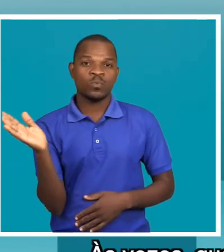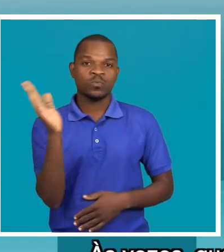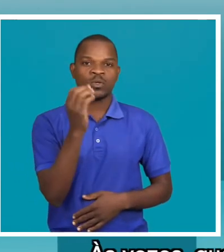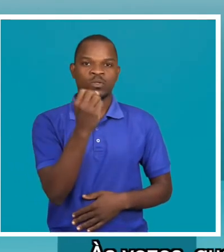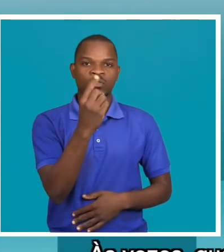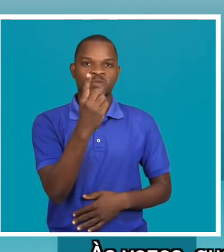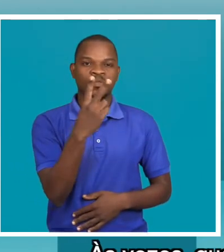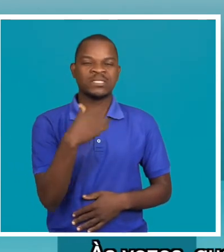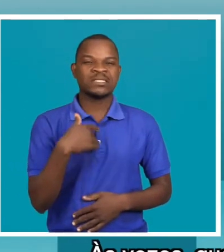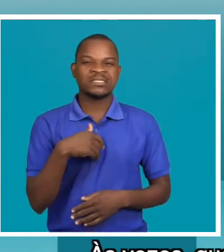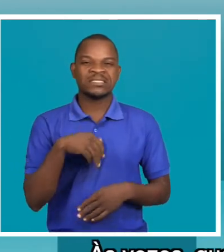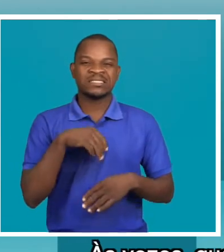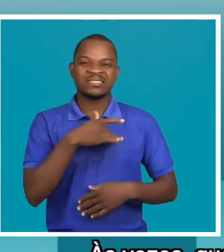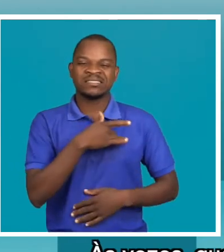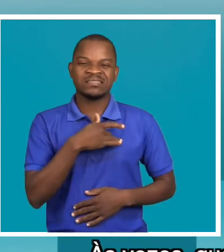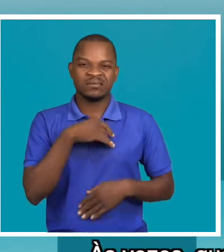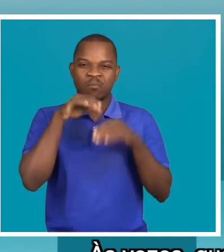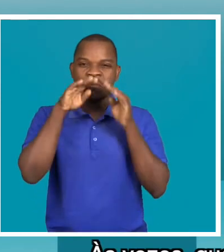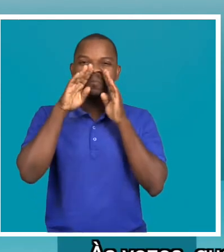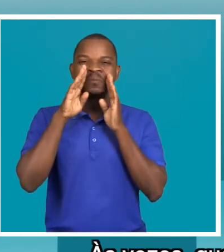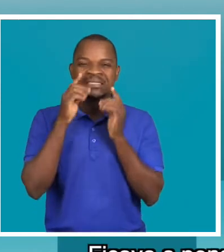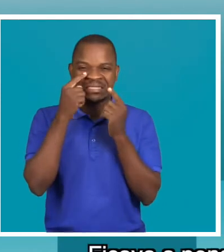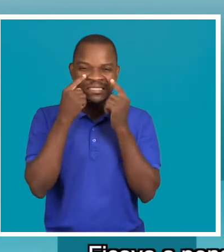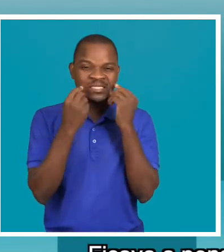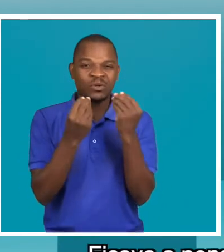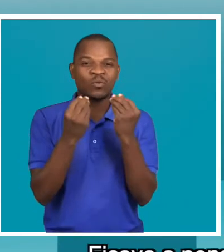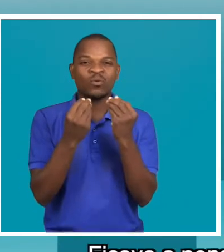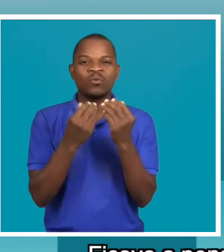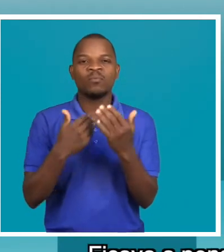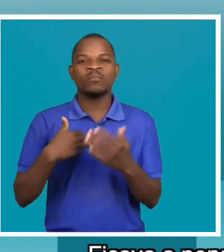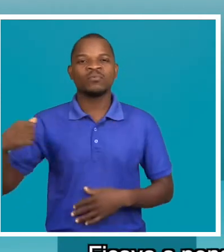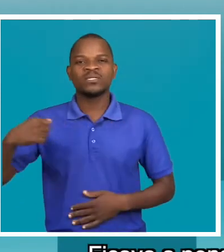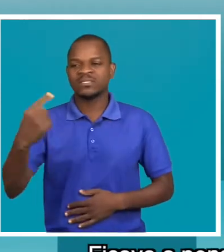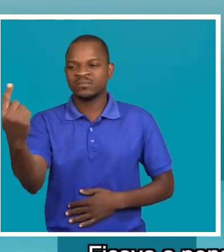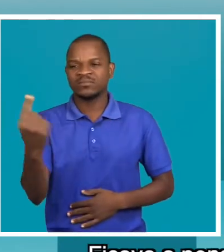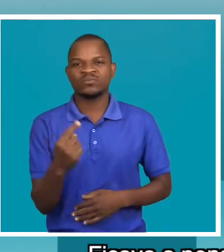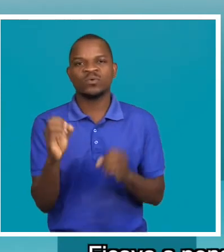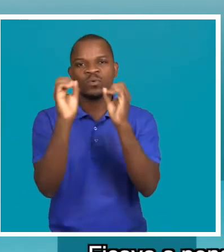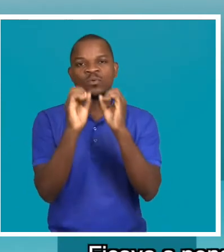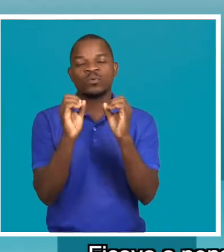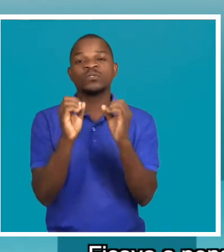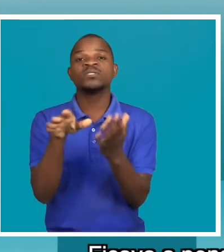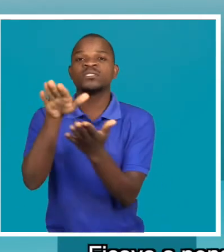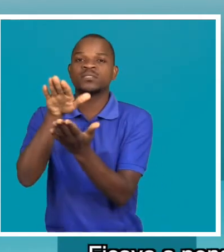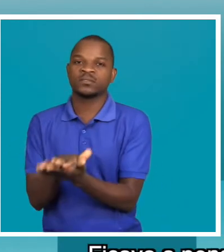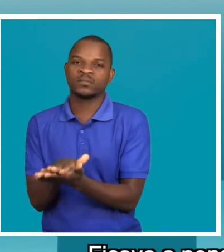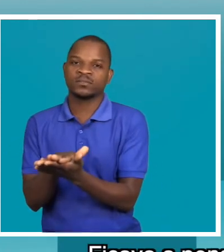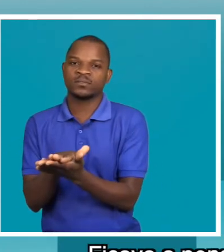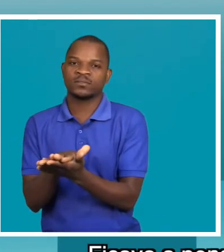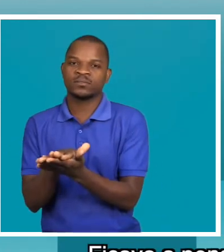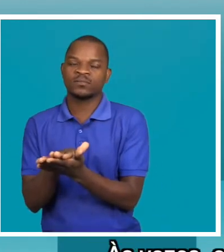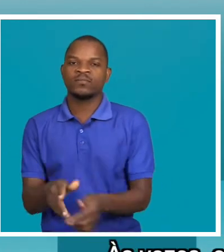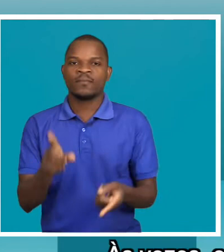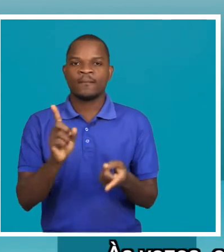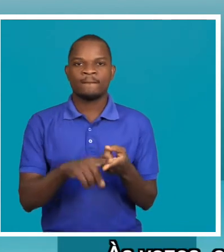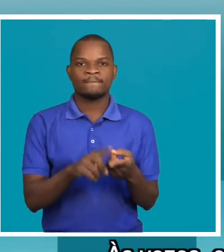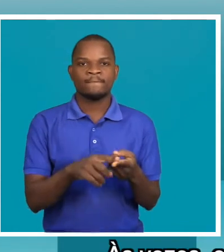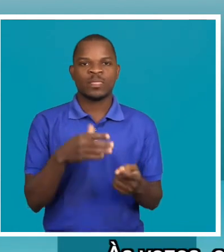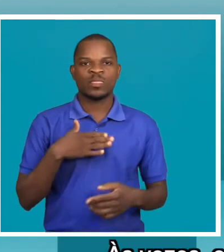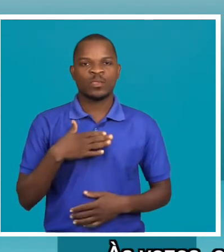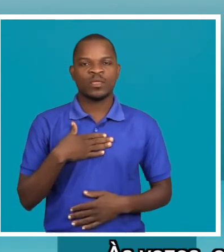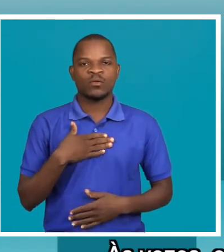às doze, eu ficava querendo chorar. Meu marido, até essa hora não chega, está onde? Às